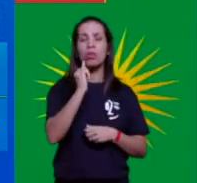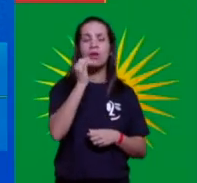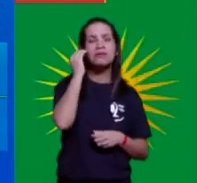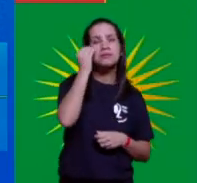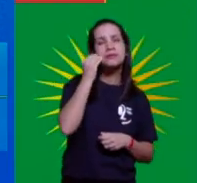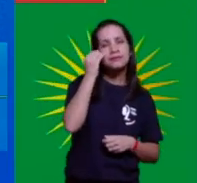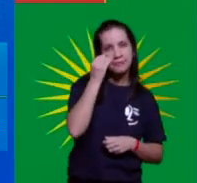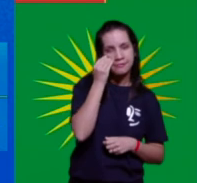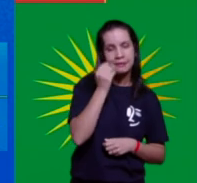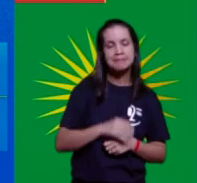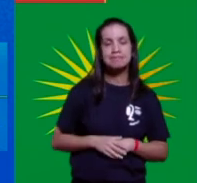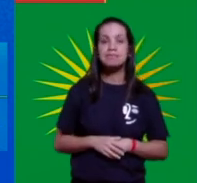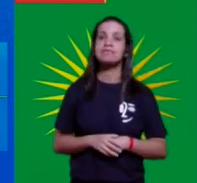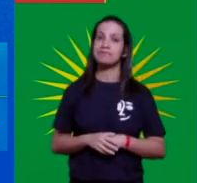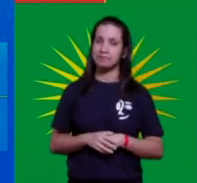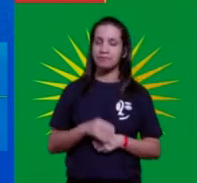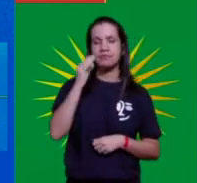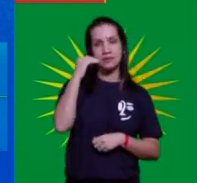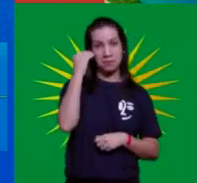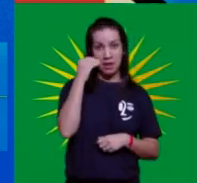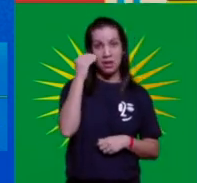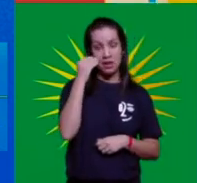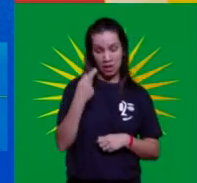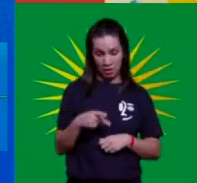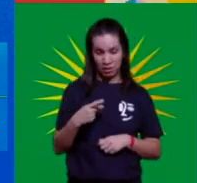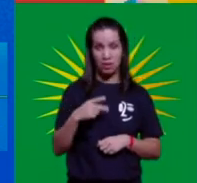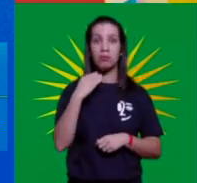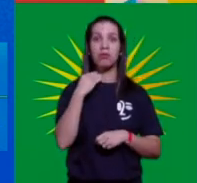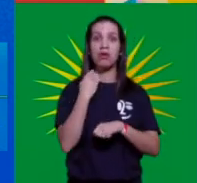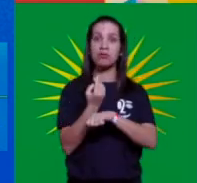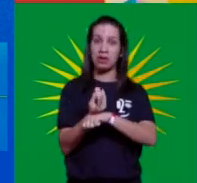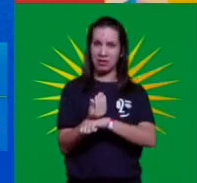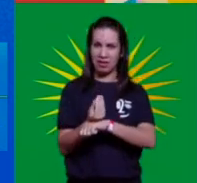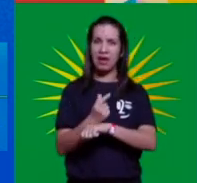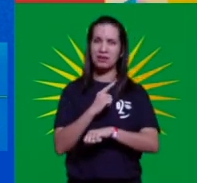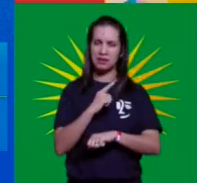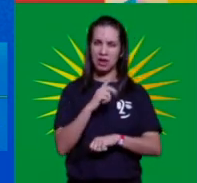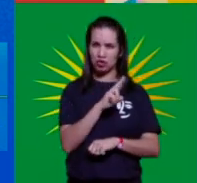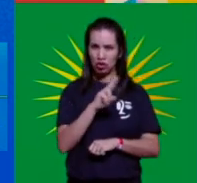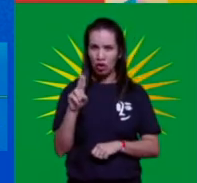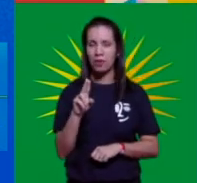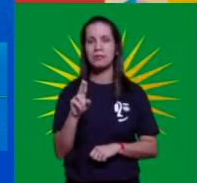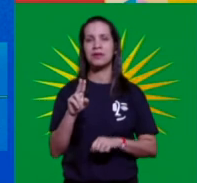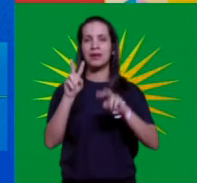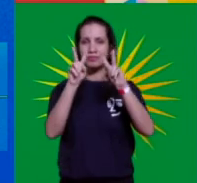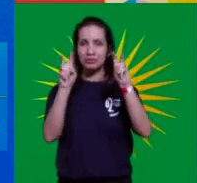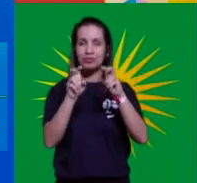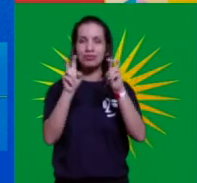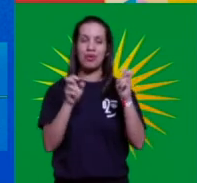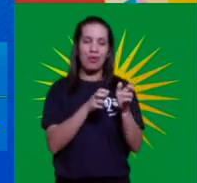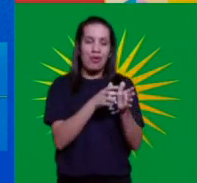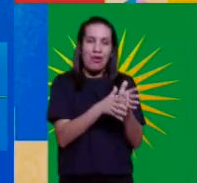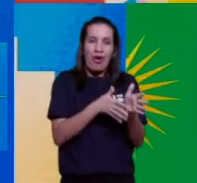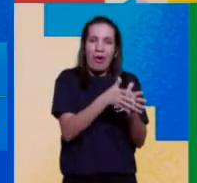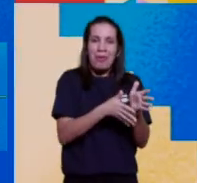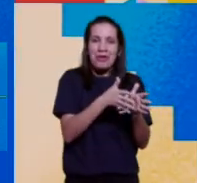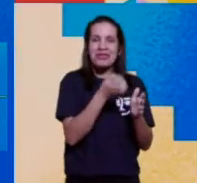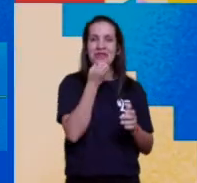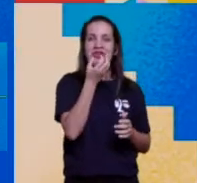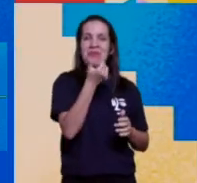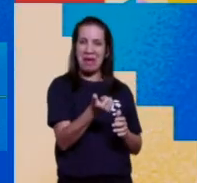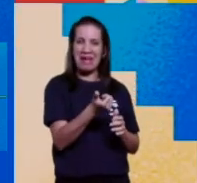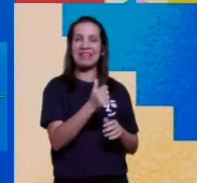gente tem feito aqui e até a gente criou um nome, né, que a gente chama aqui a Locomotiva do Bem. Então, nós temos